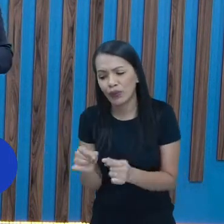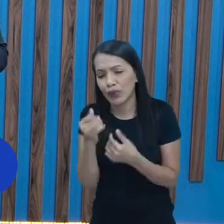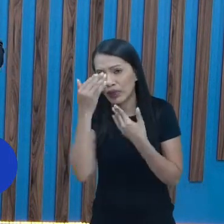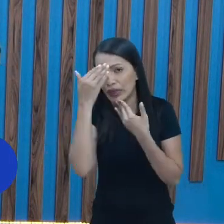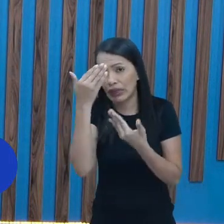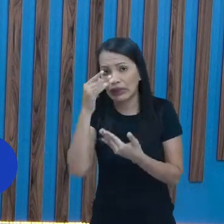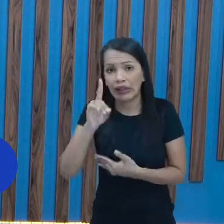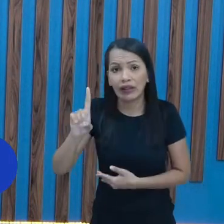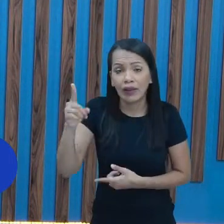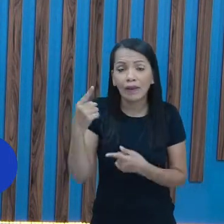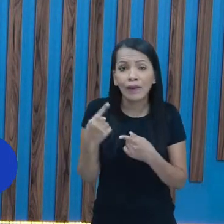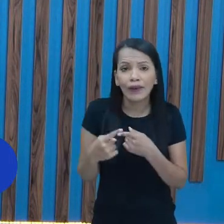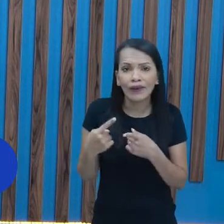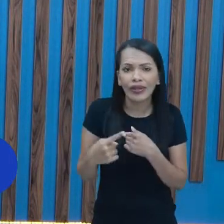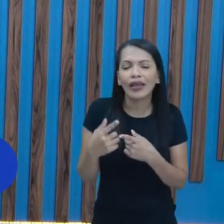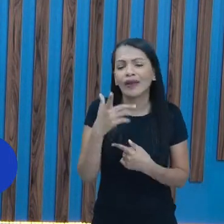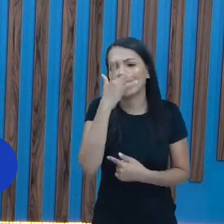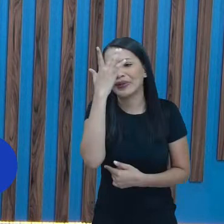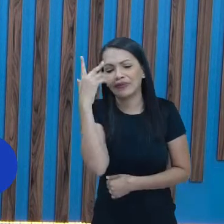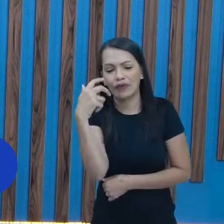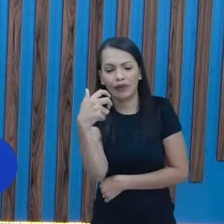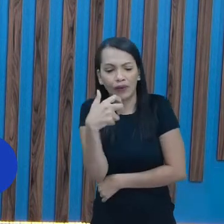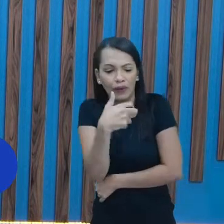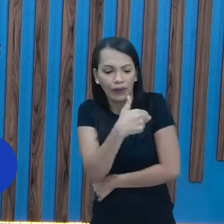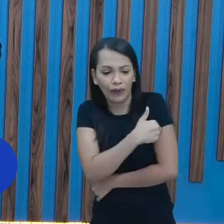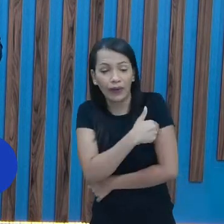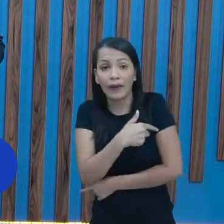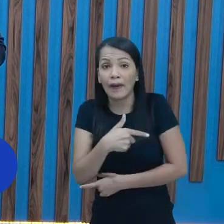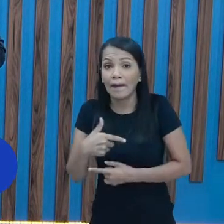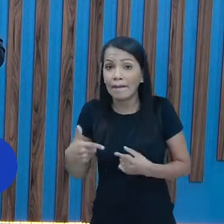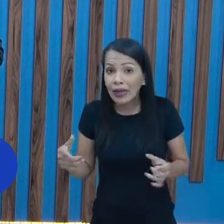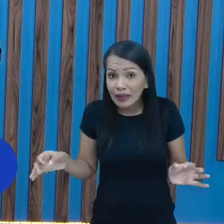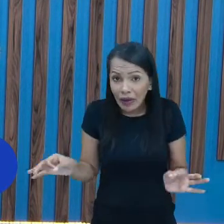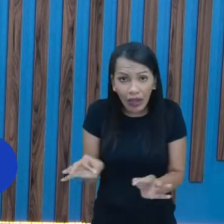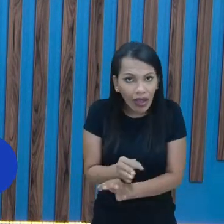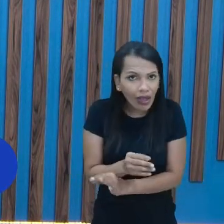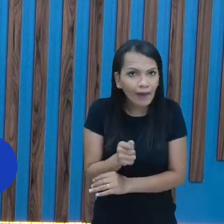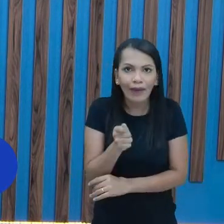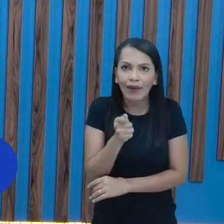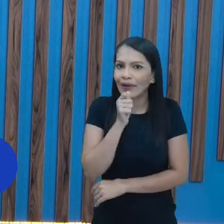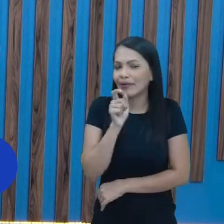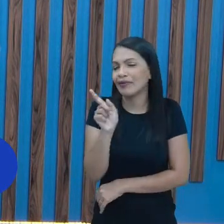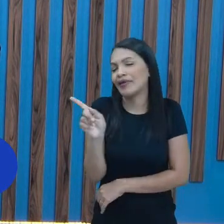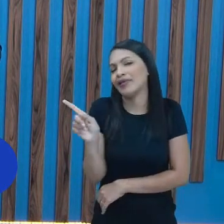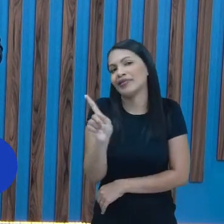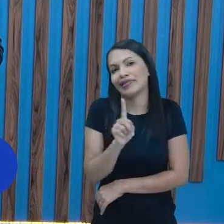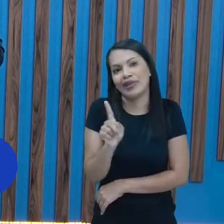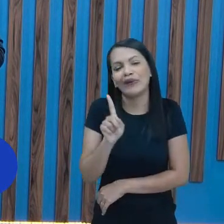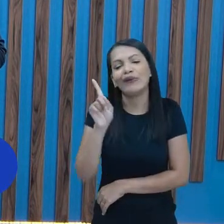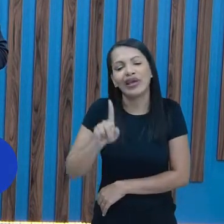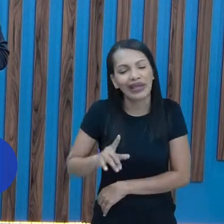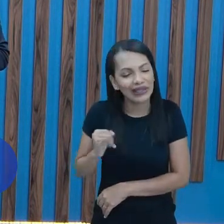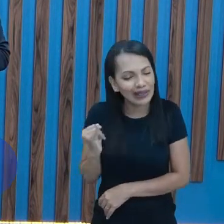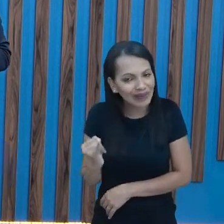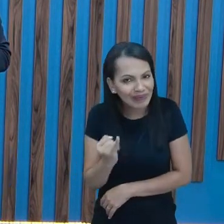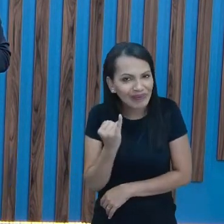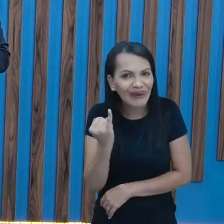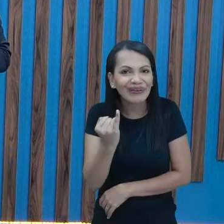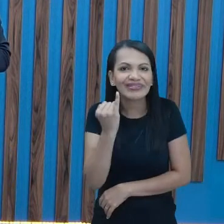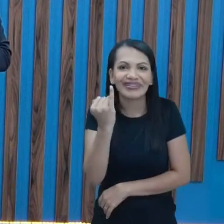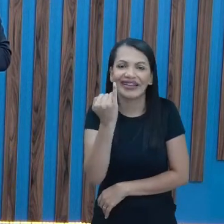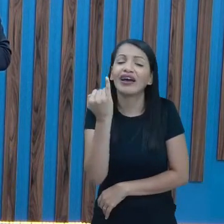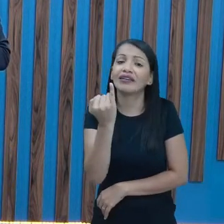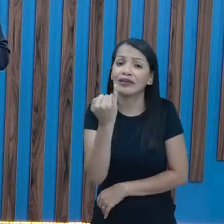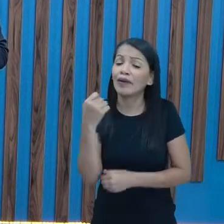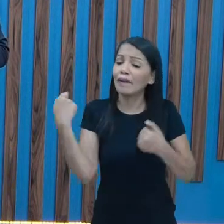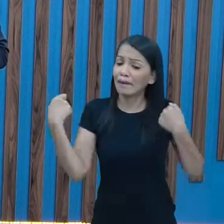as pessoas estão se vacinando, mas não acabou ainda. Então, é importante